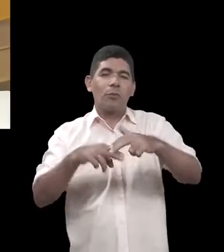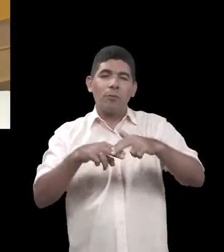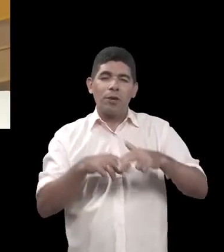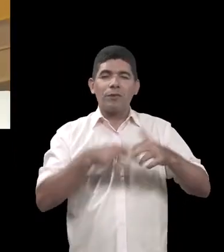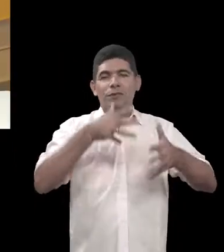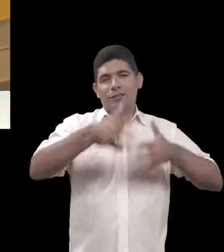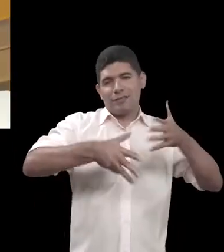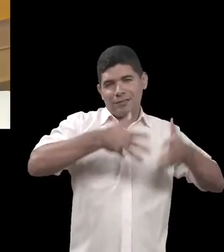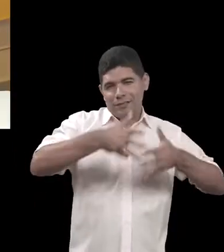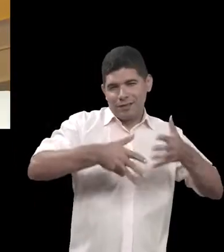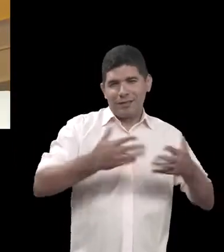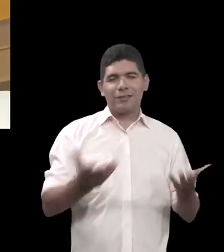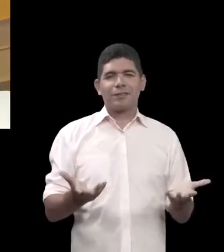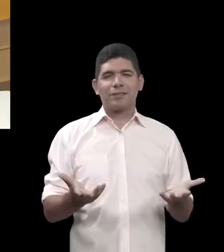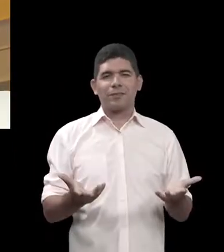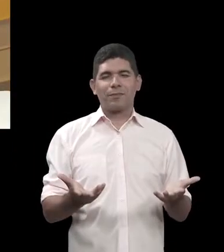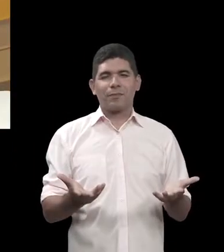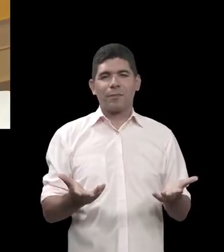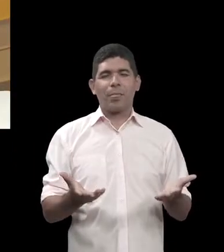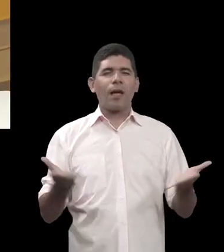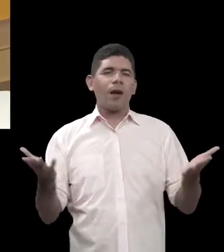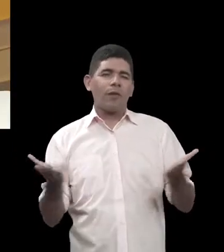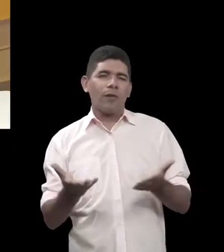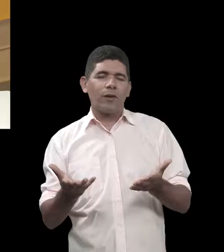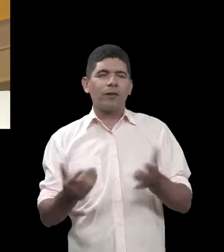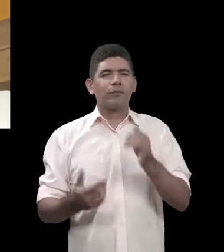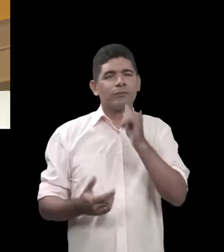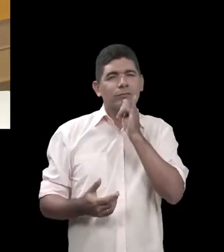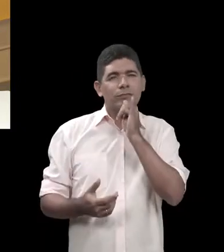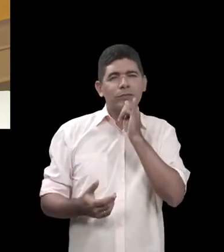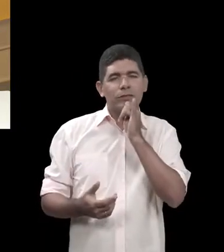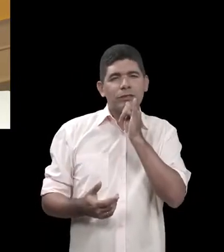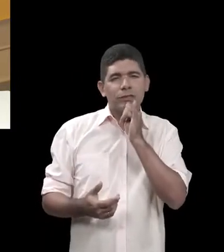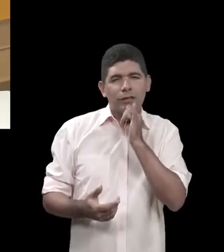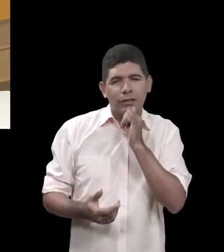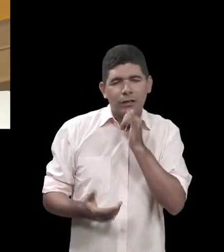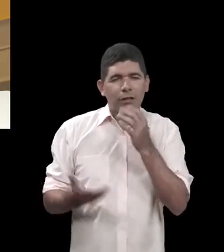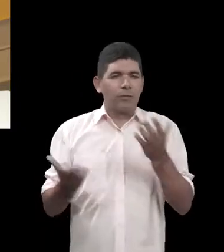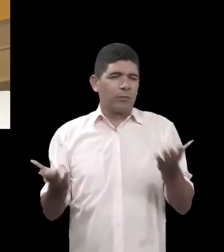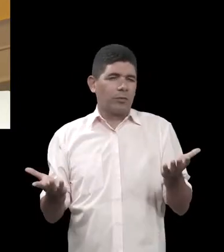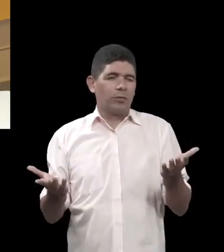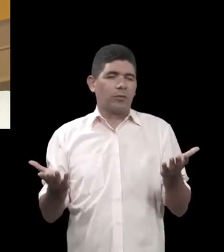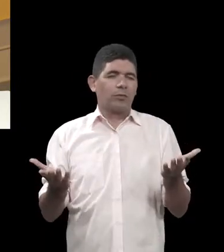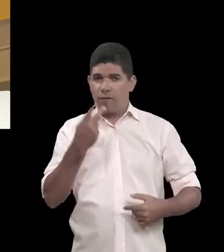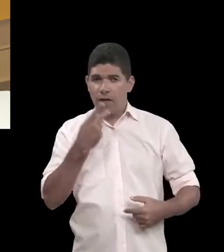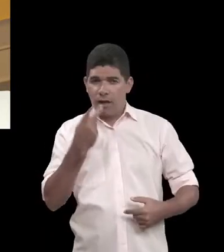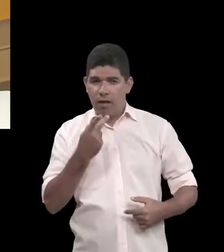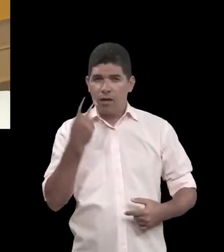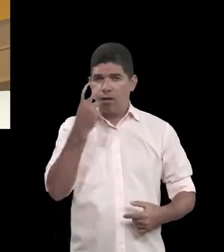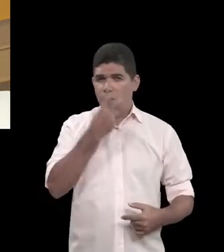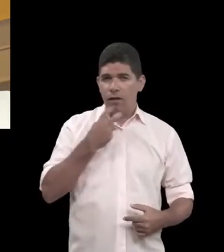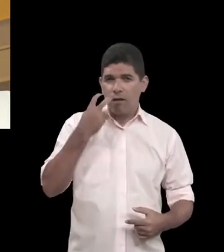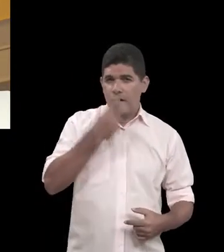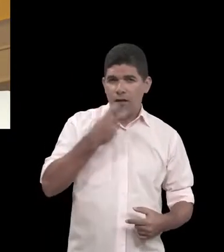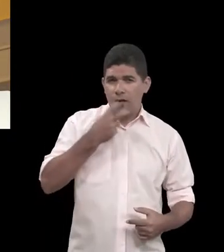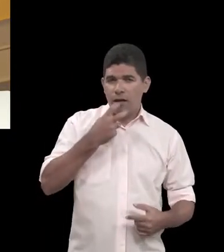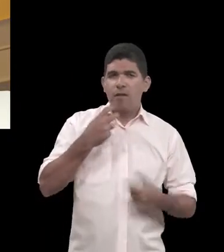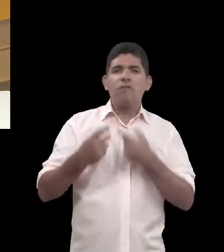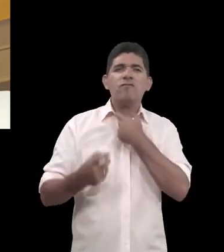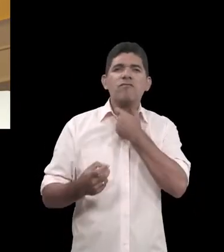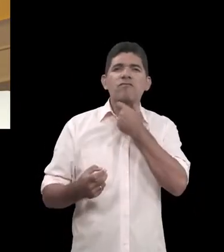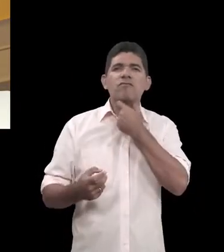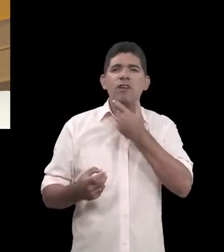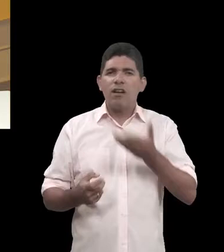exemplo, por exemplo, em relação quando eu estou falando agora, né, eu posso falar ou eu posso falar. Ou seja,